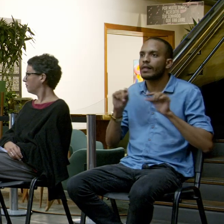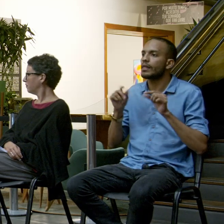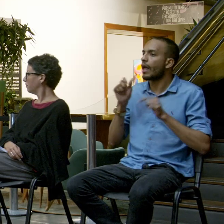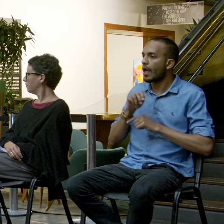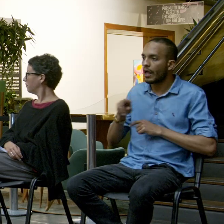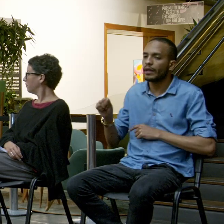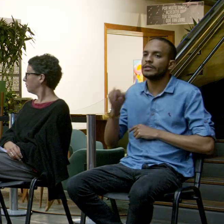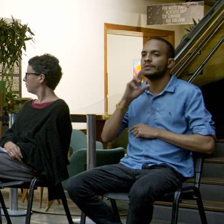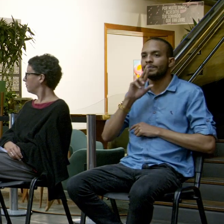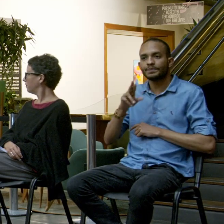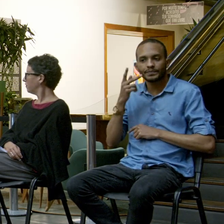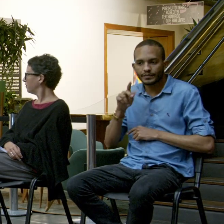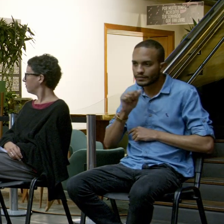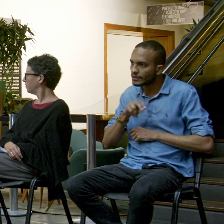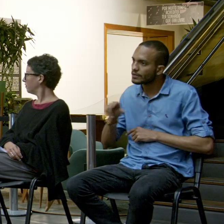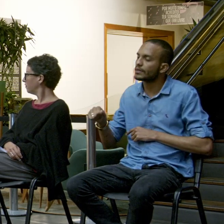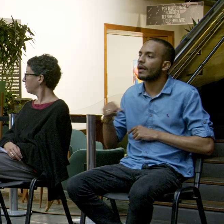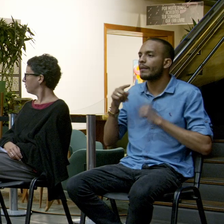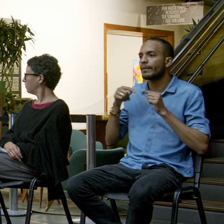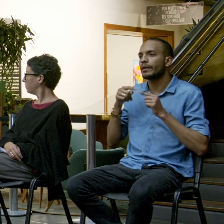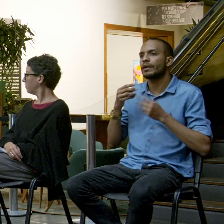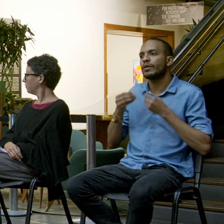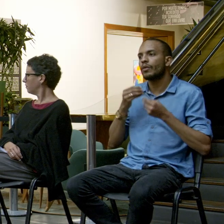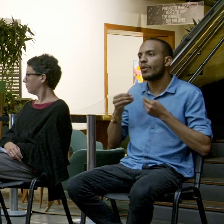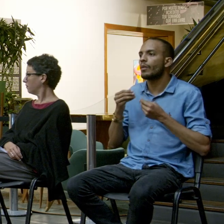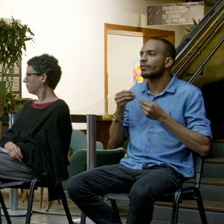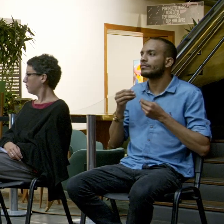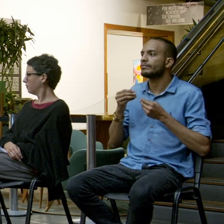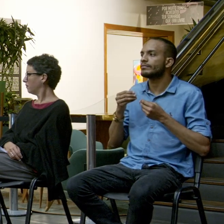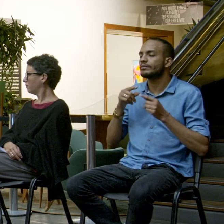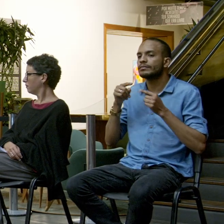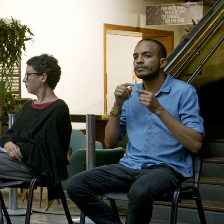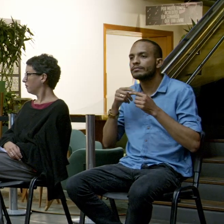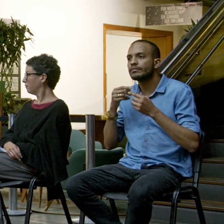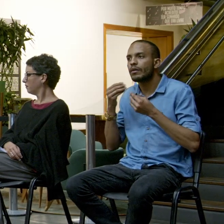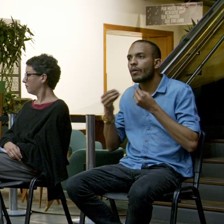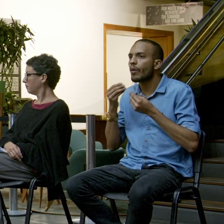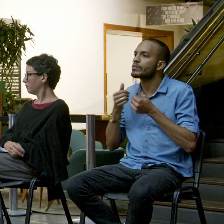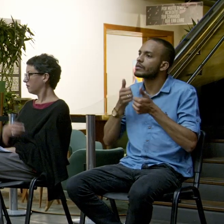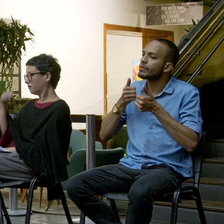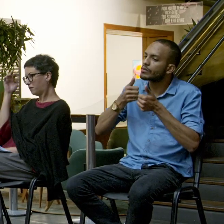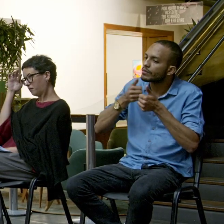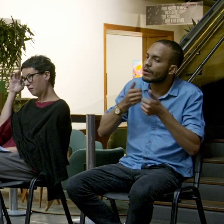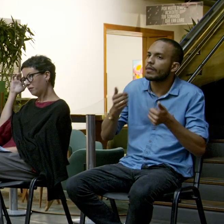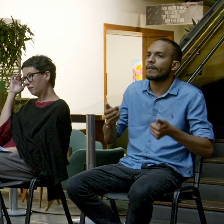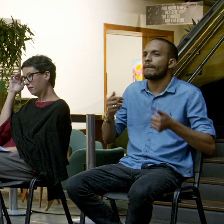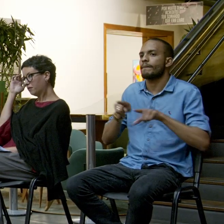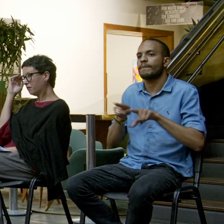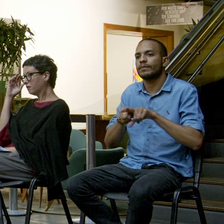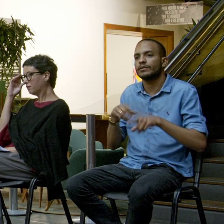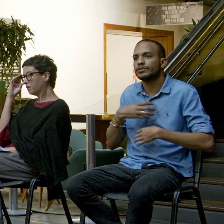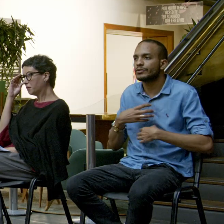da Ana, tem muito a ver com uma prática de tatear, de ir se aproximando de